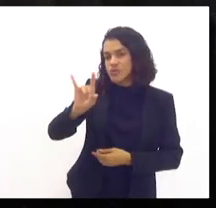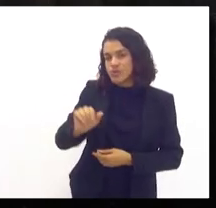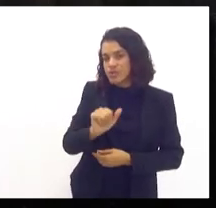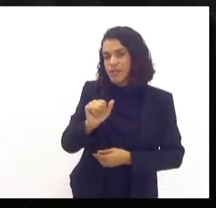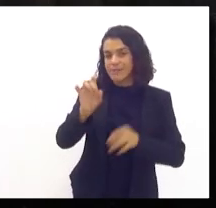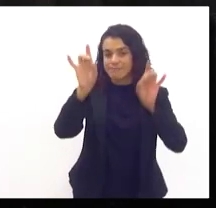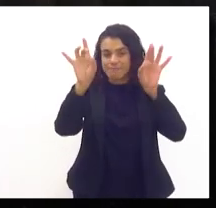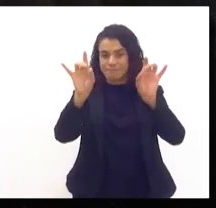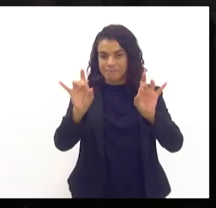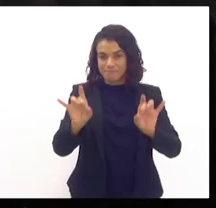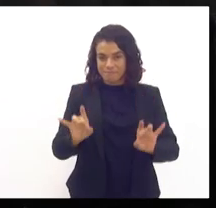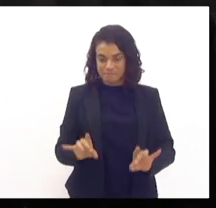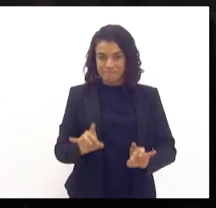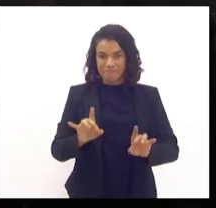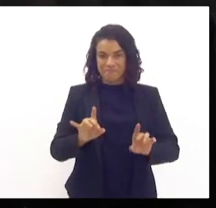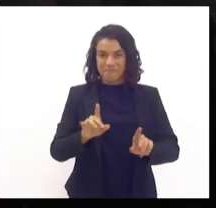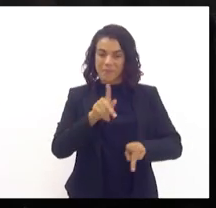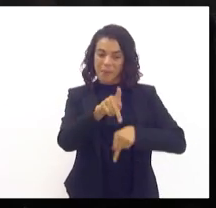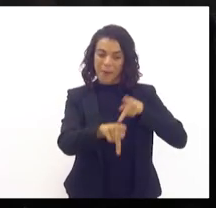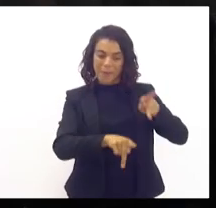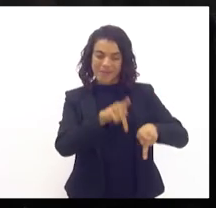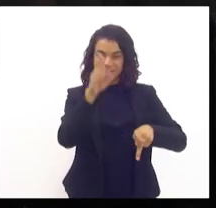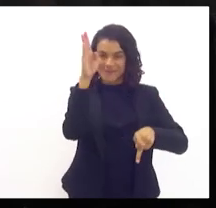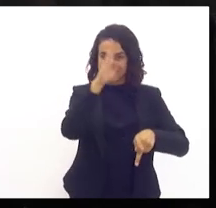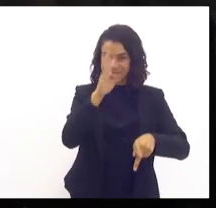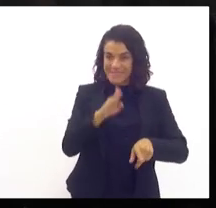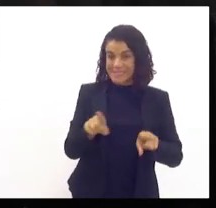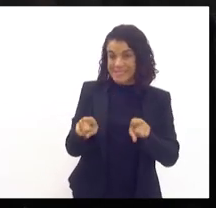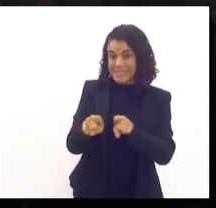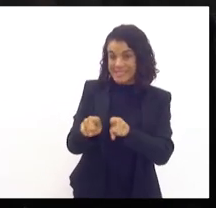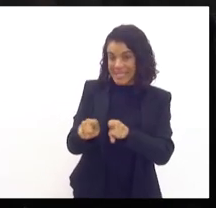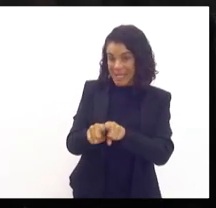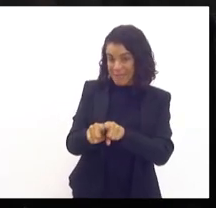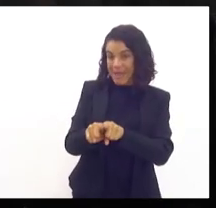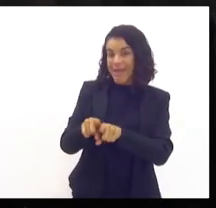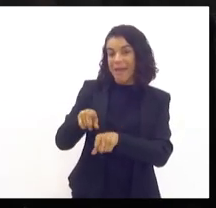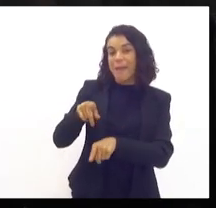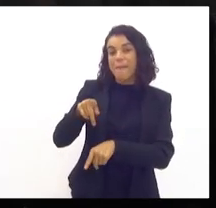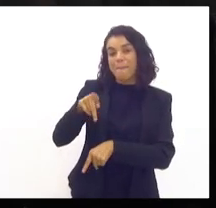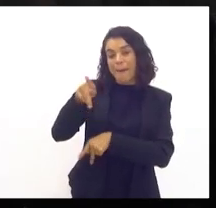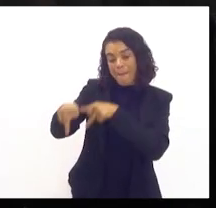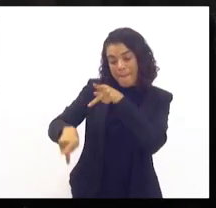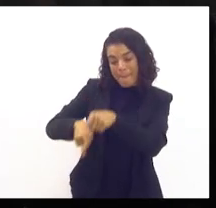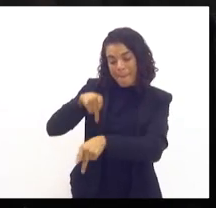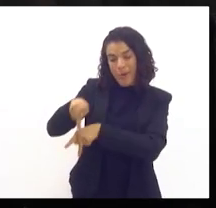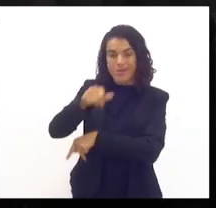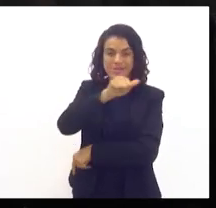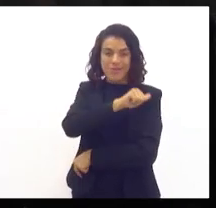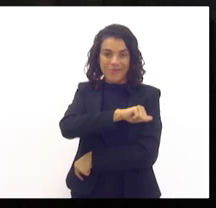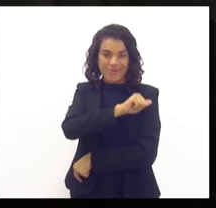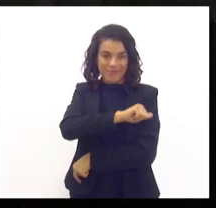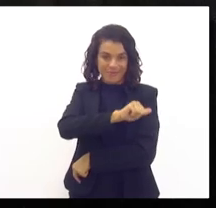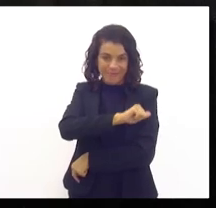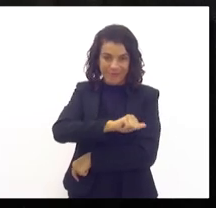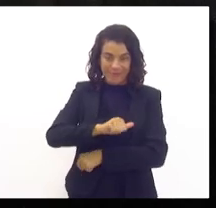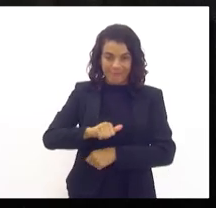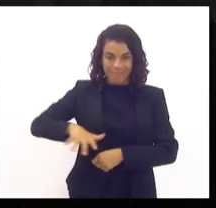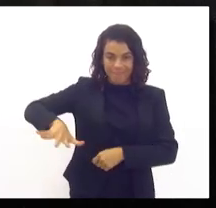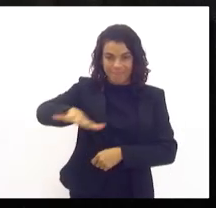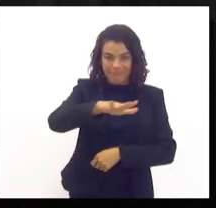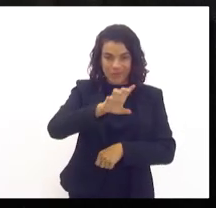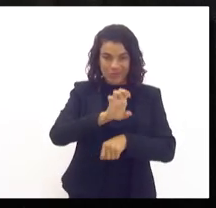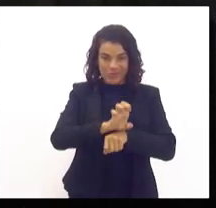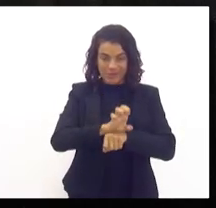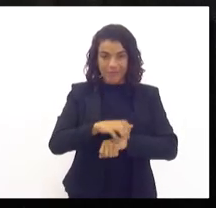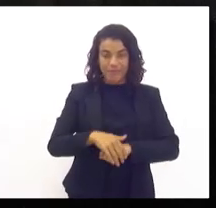extremamente especial para o povo brasileiro e para o povo fluminense especificamente.